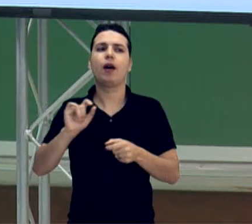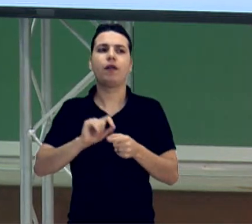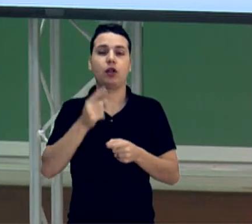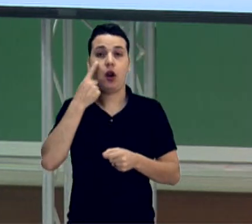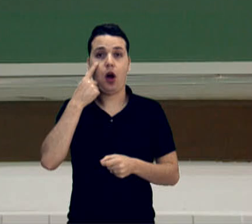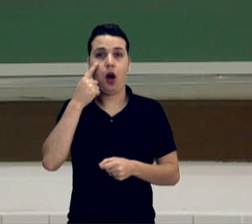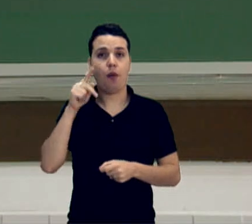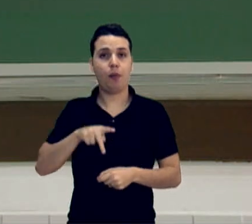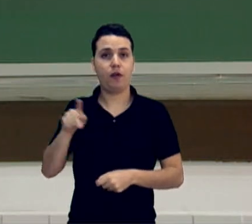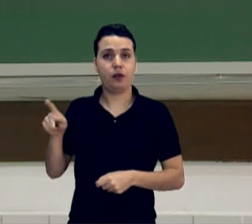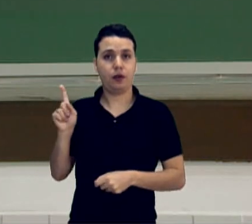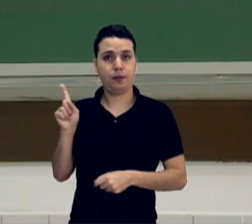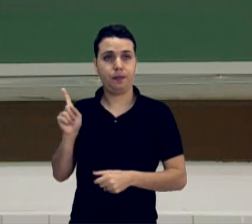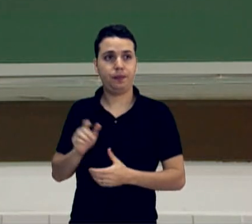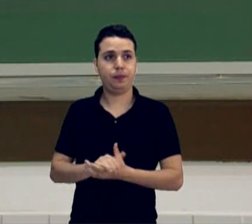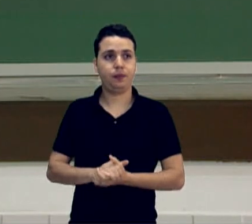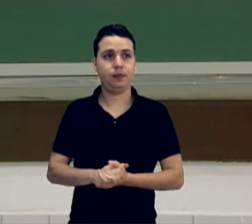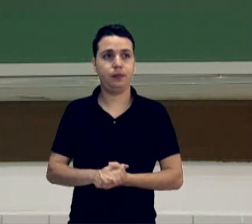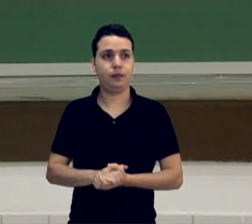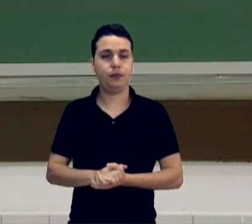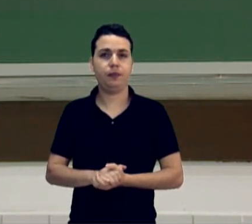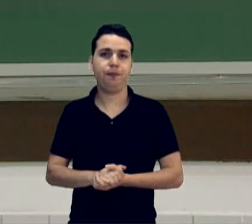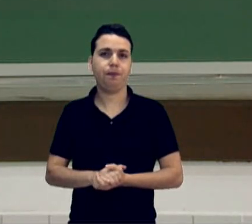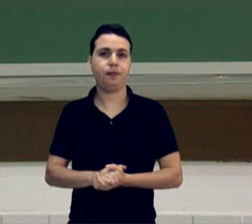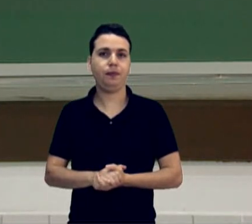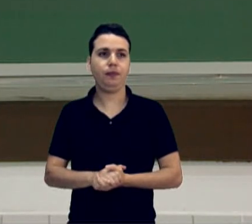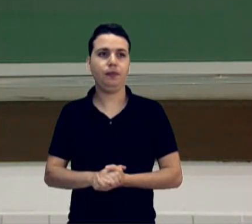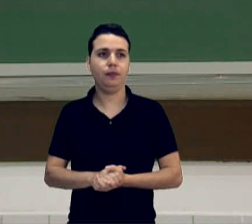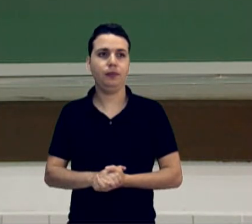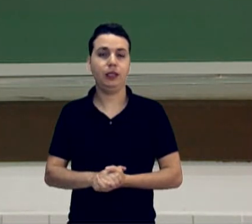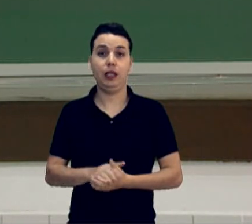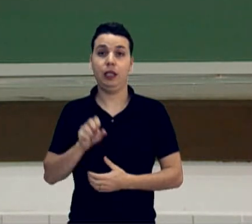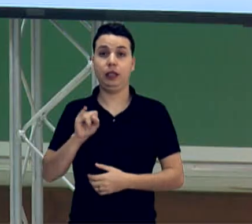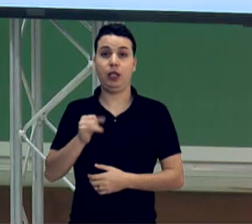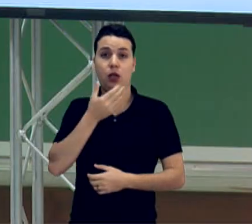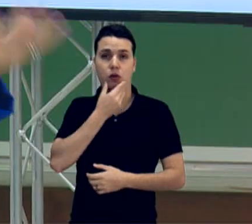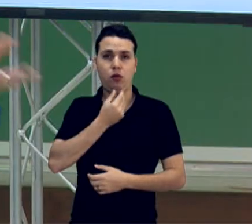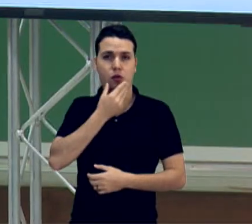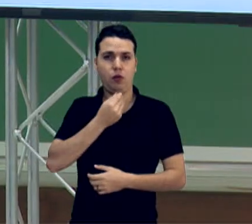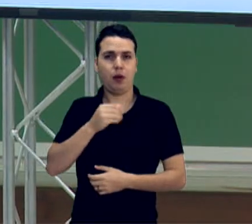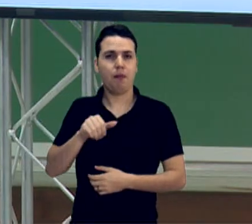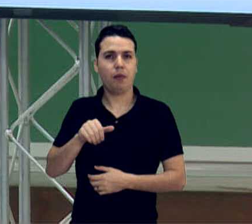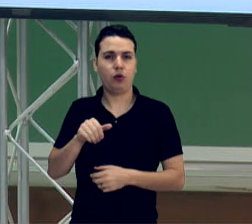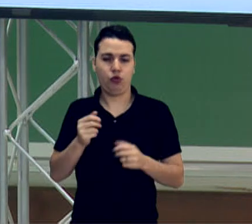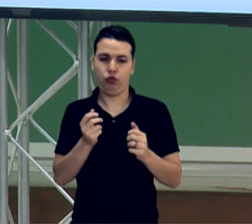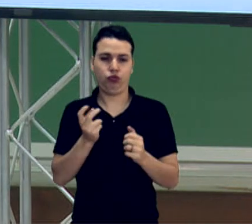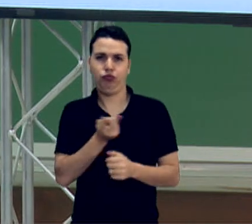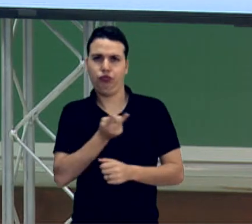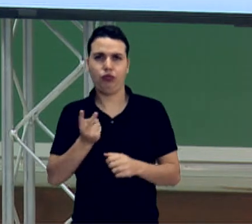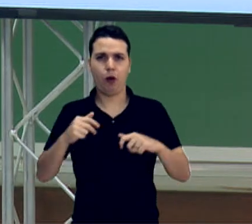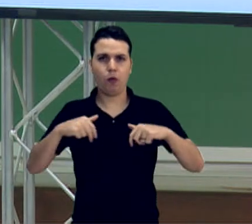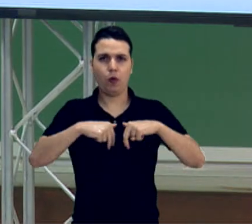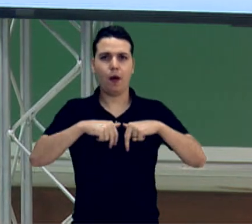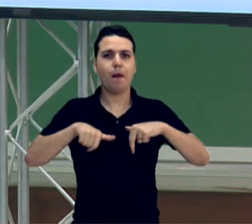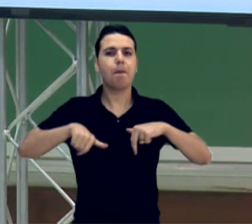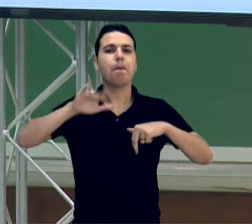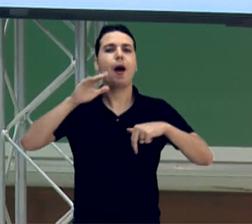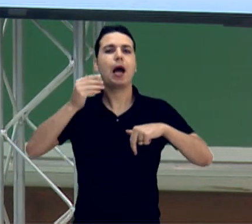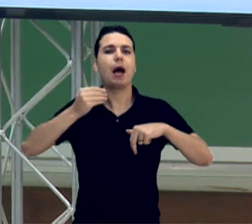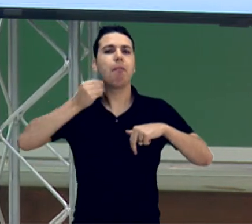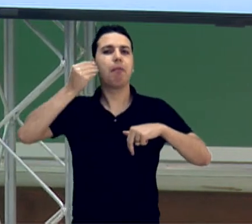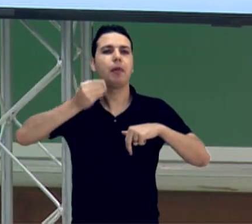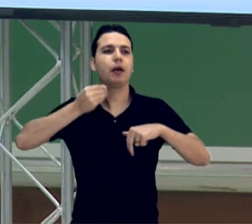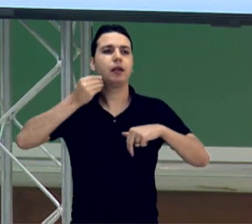e 2, e 2 e 2, e quanto mais experiente for o par, o casal, menos a gente percebe